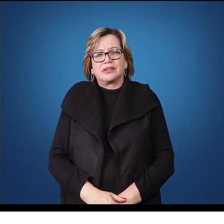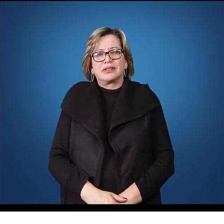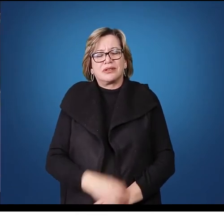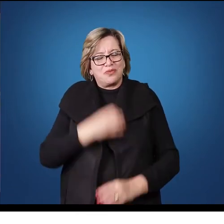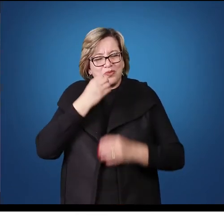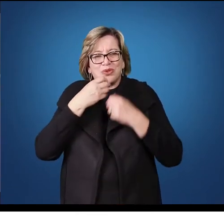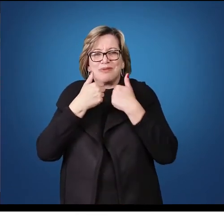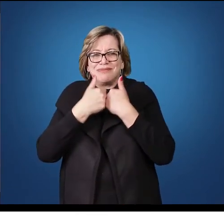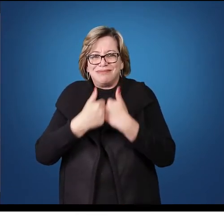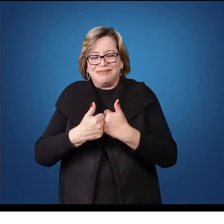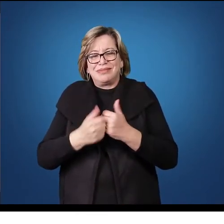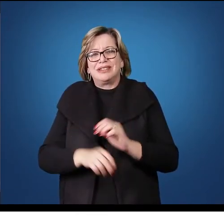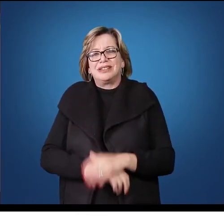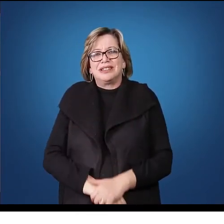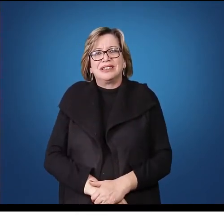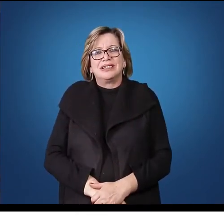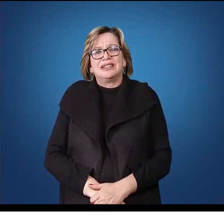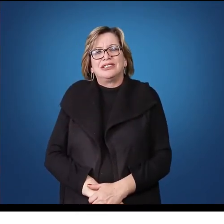Ótimo.